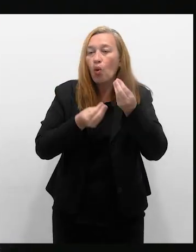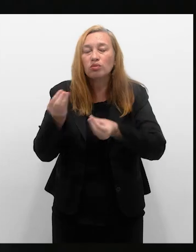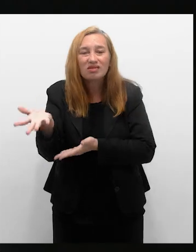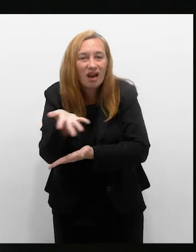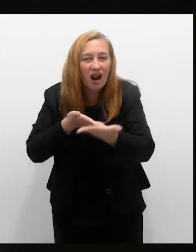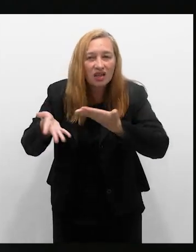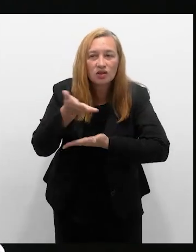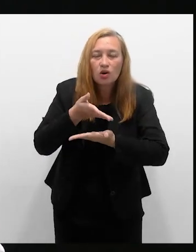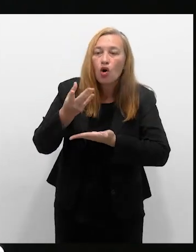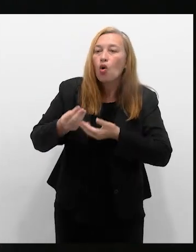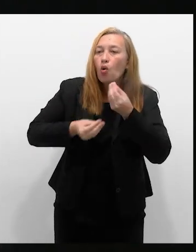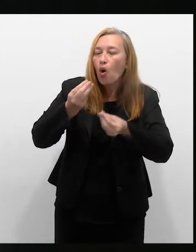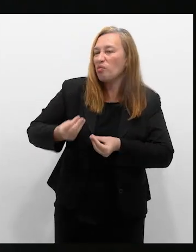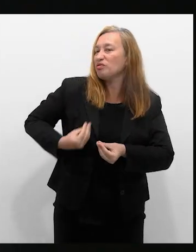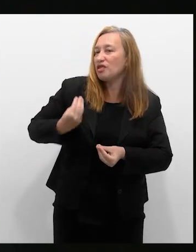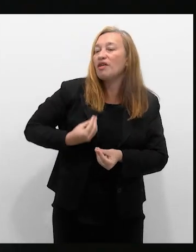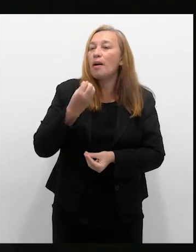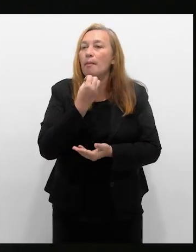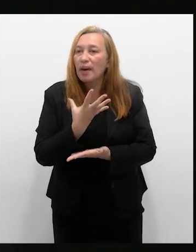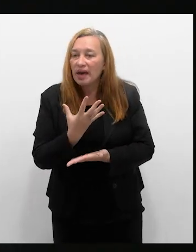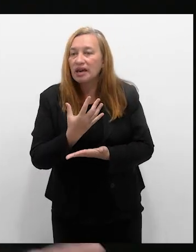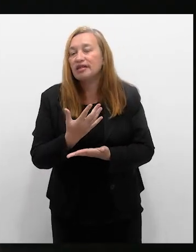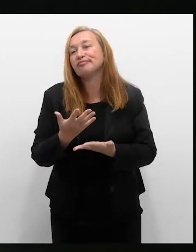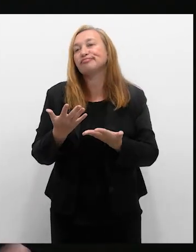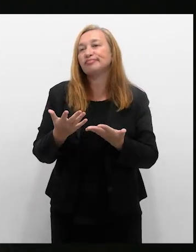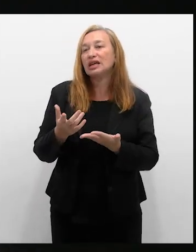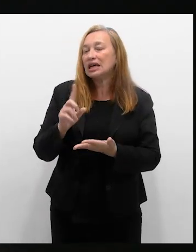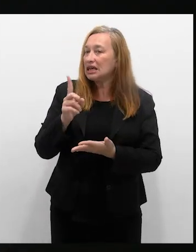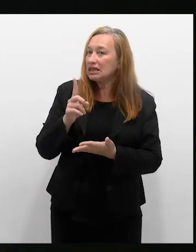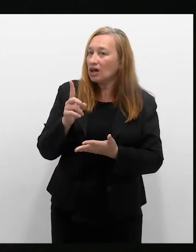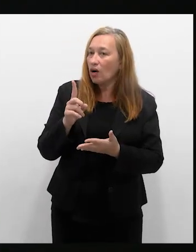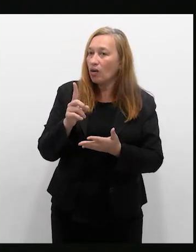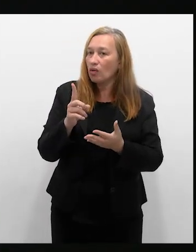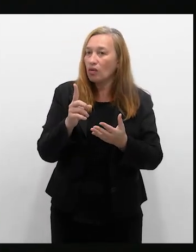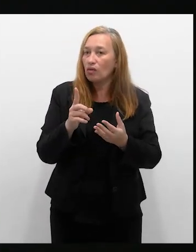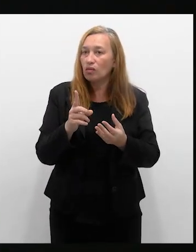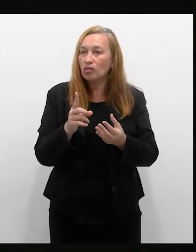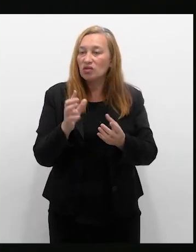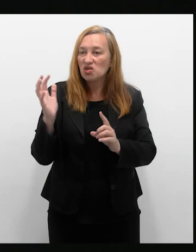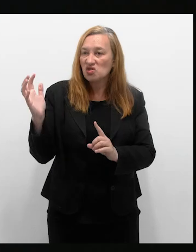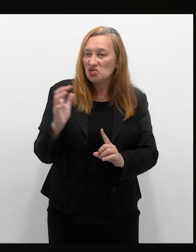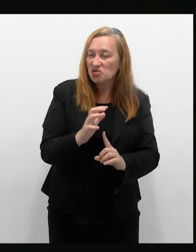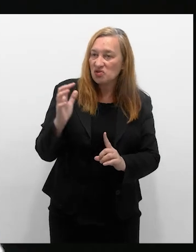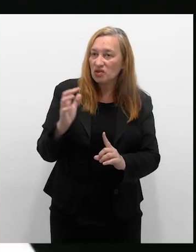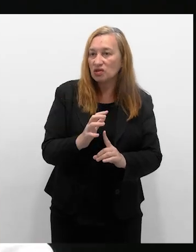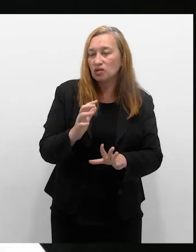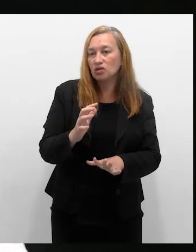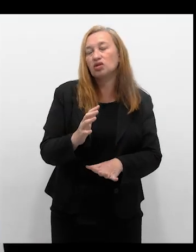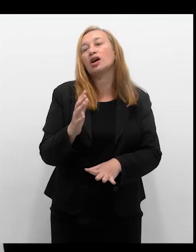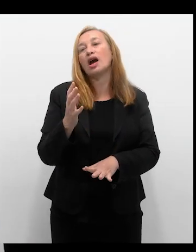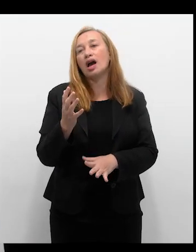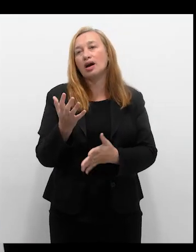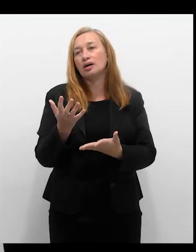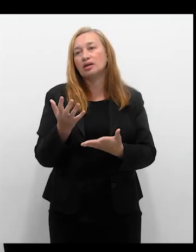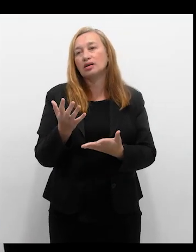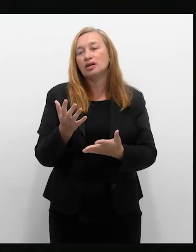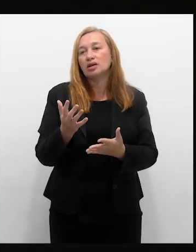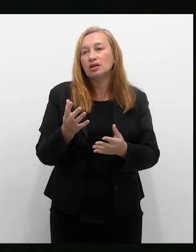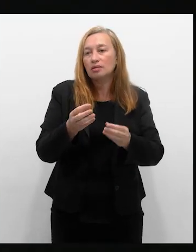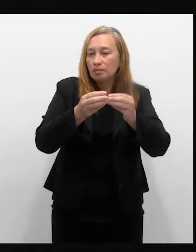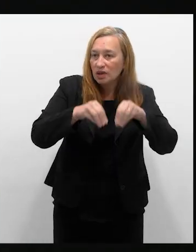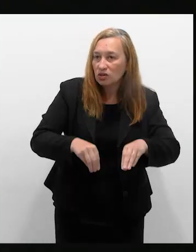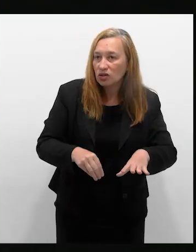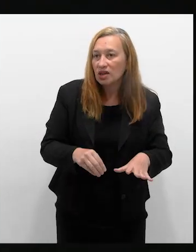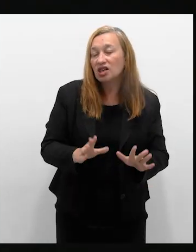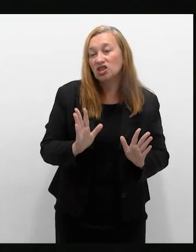se relacionar, como viver bem dessa forma, ao invés de estigmatizar cantar uma coisa e não para destruir que já pessoas. É